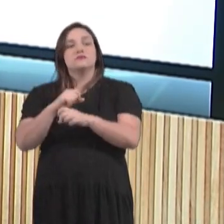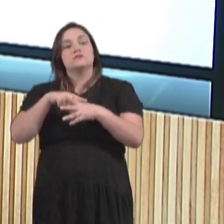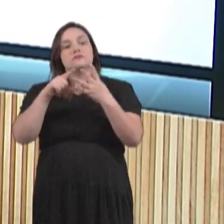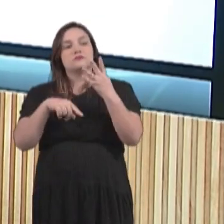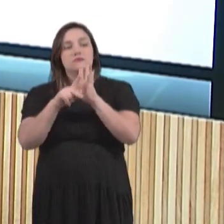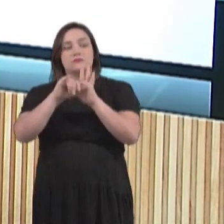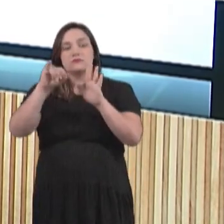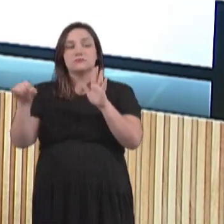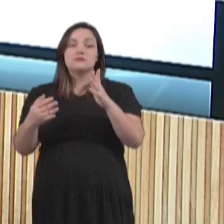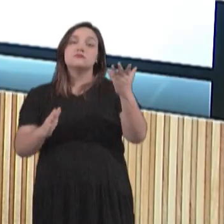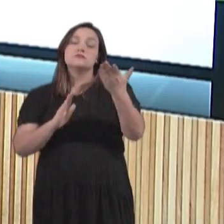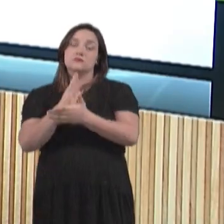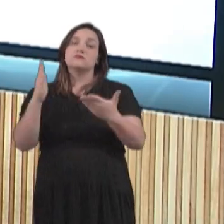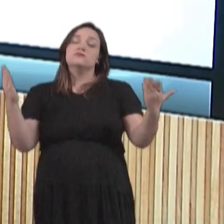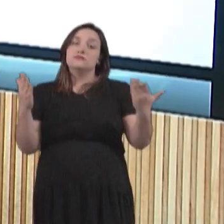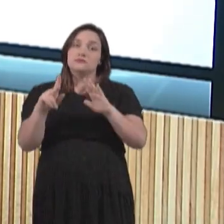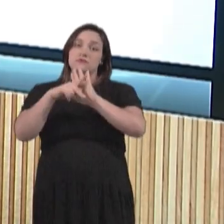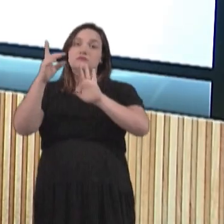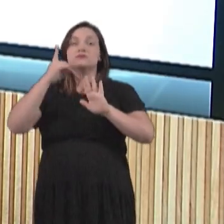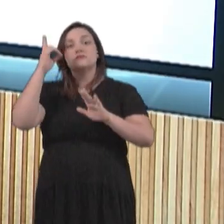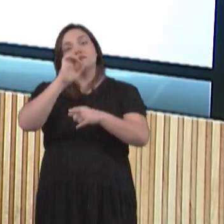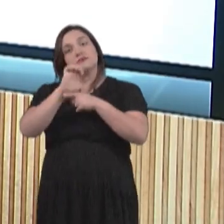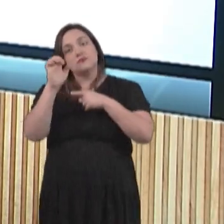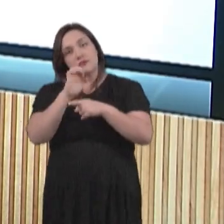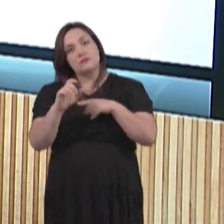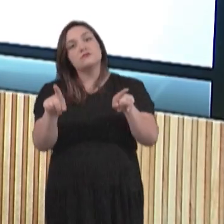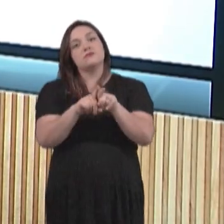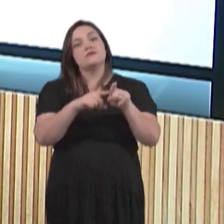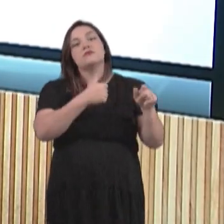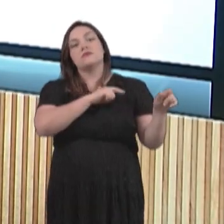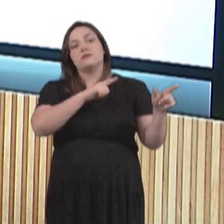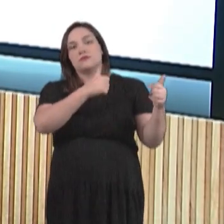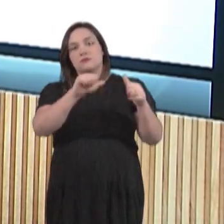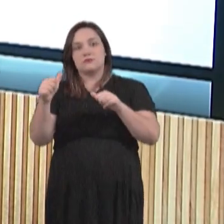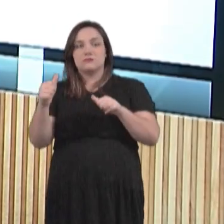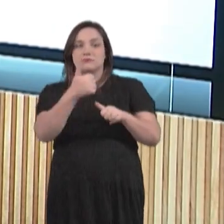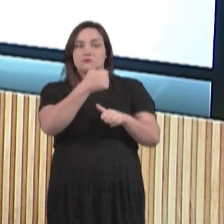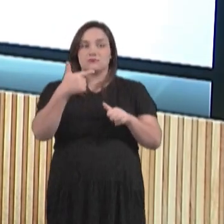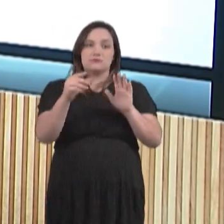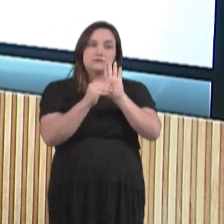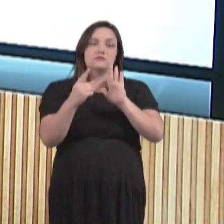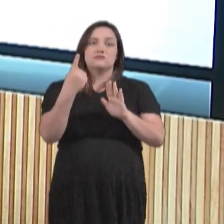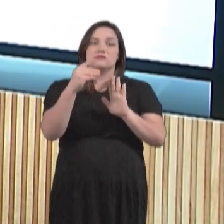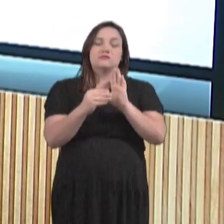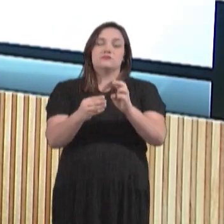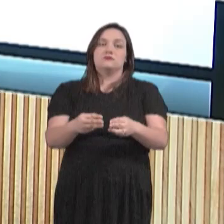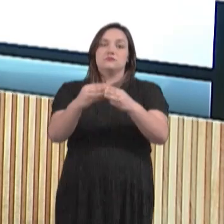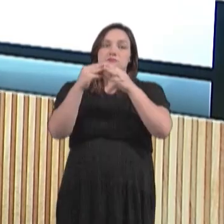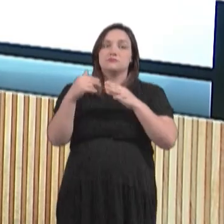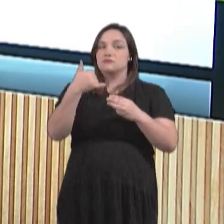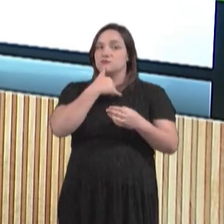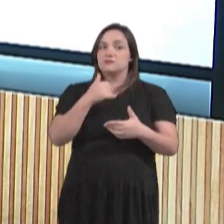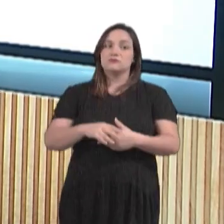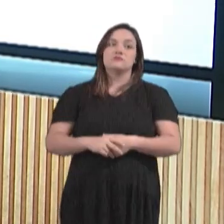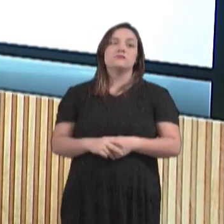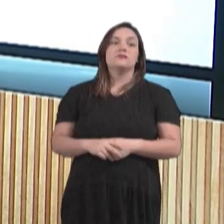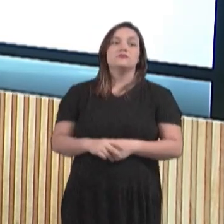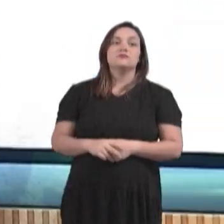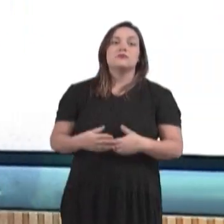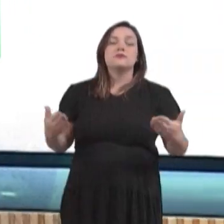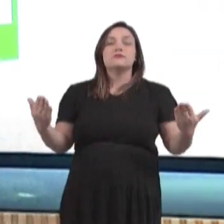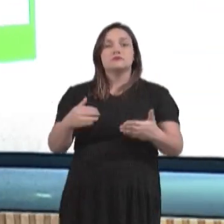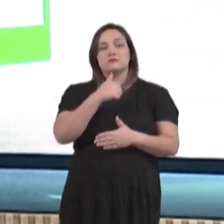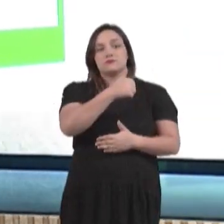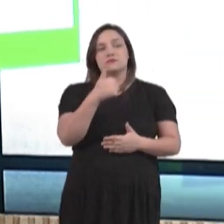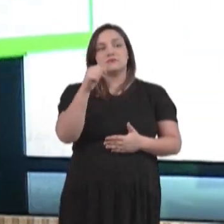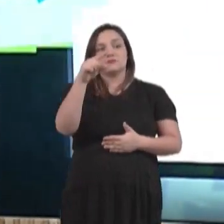4 projetos aprovados hoje pelos deputados estaduais, que também analisaram 12 indicações e uma moção de pesar. 11